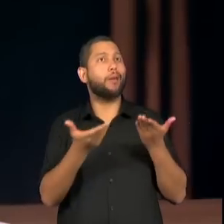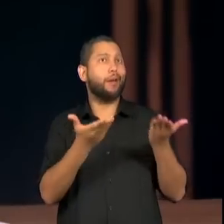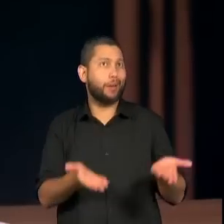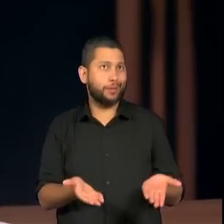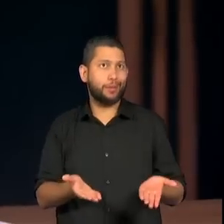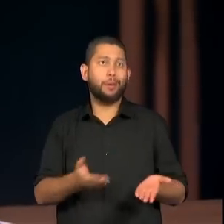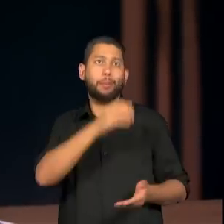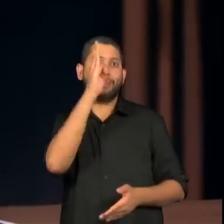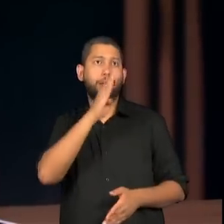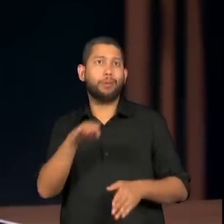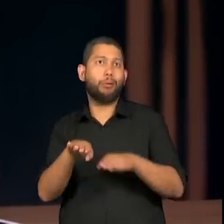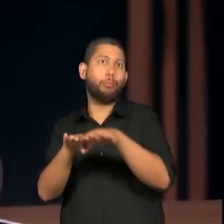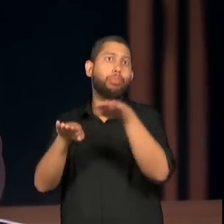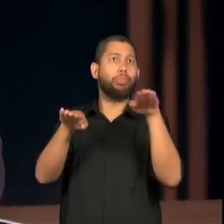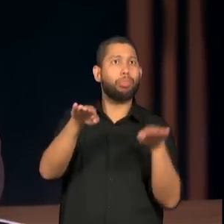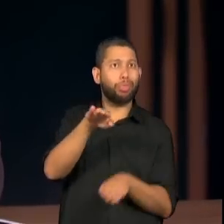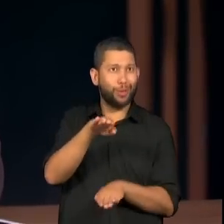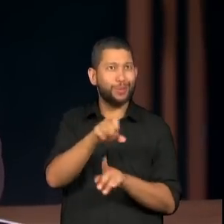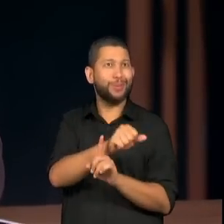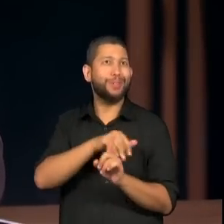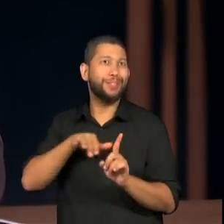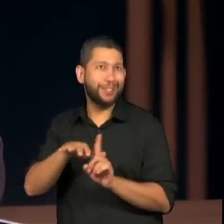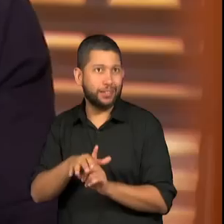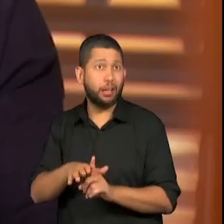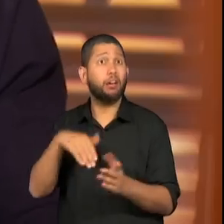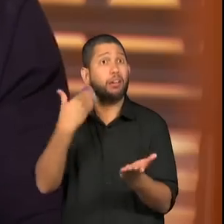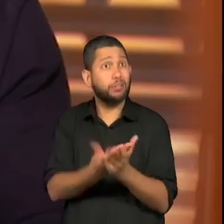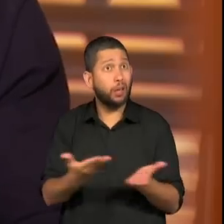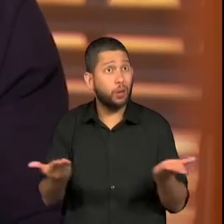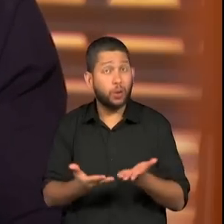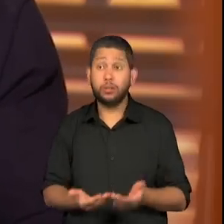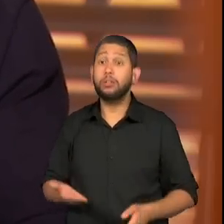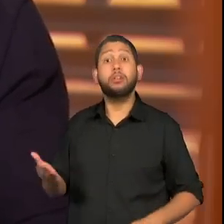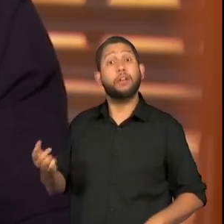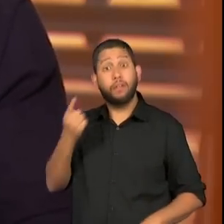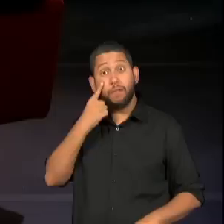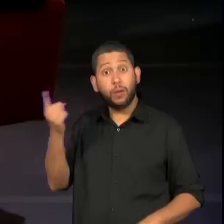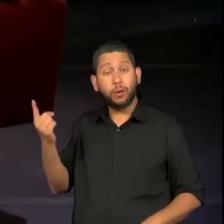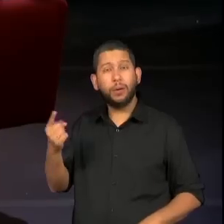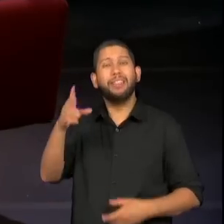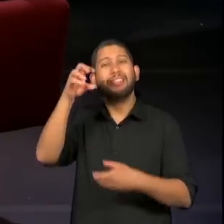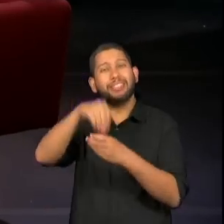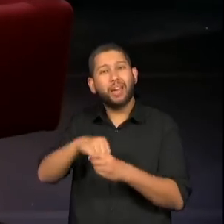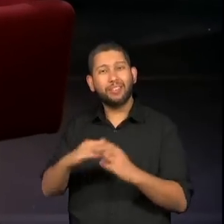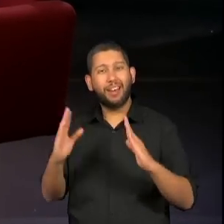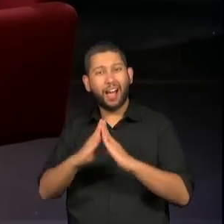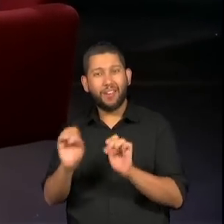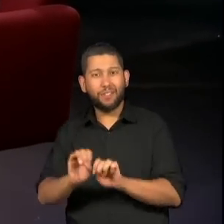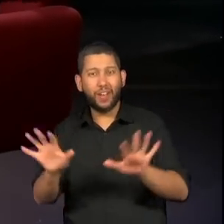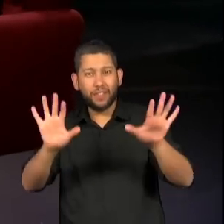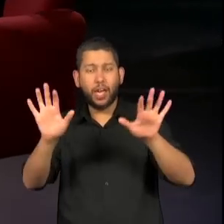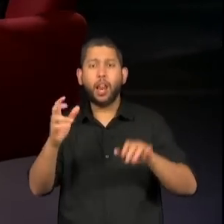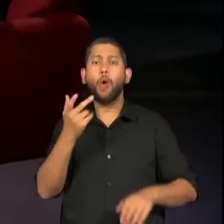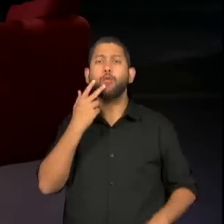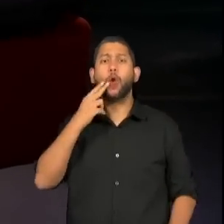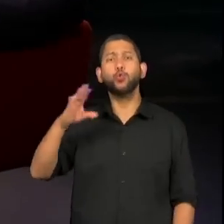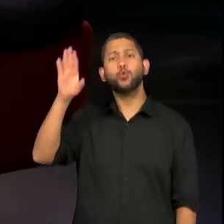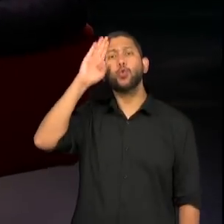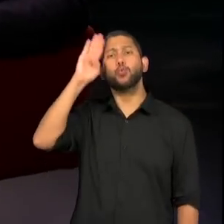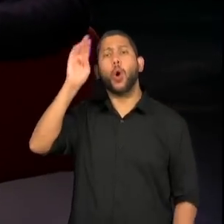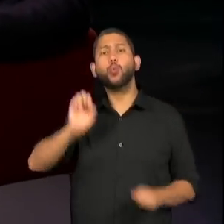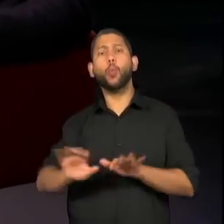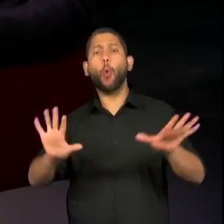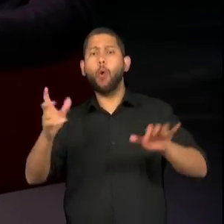desigualdade brasileira, que continua, é bom. E os pais de favela, sempre quando eu cantava Soldado do Morro em favela, eu falava